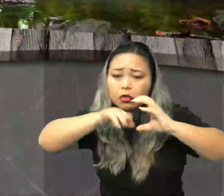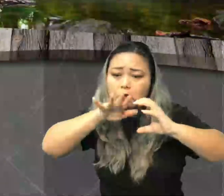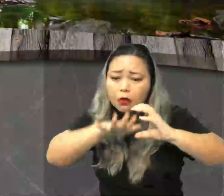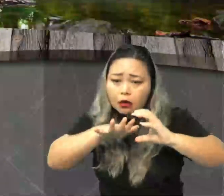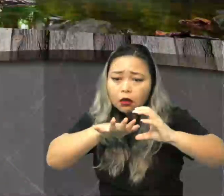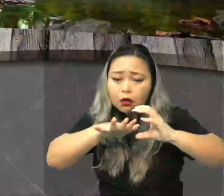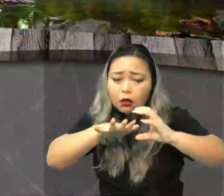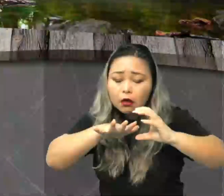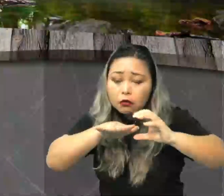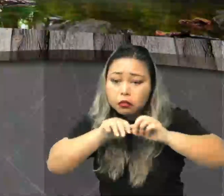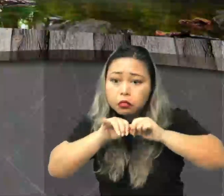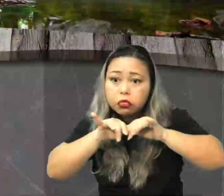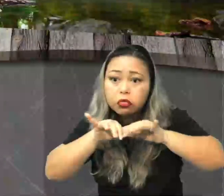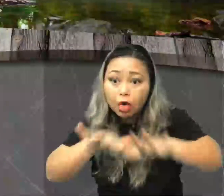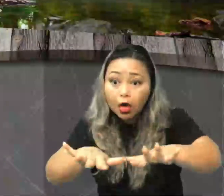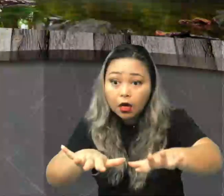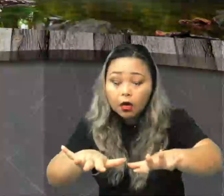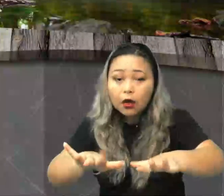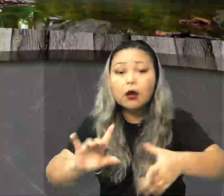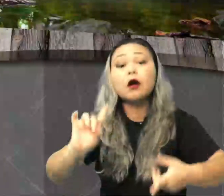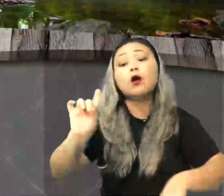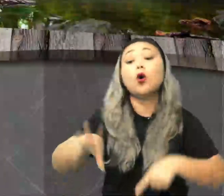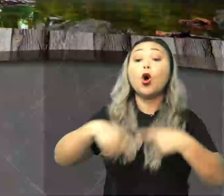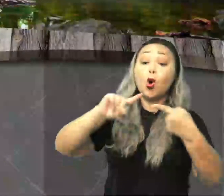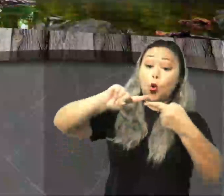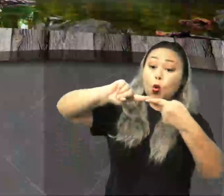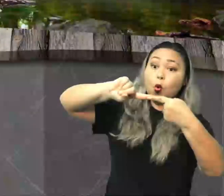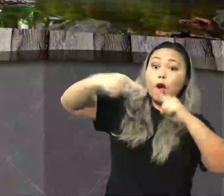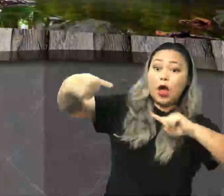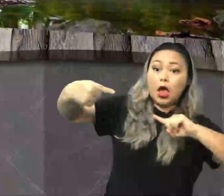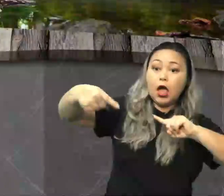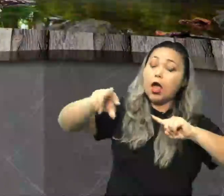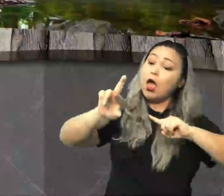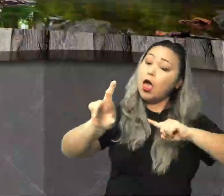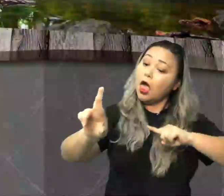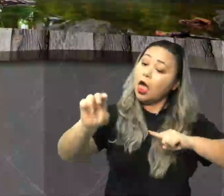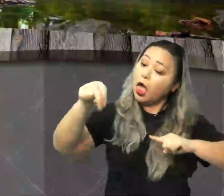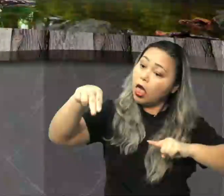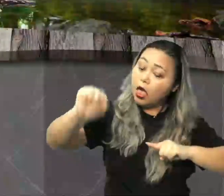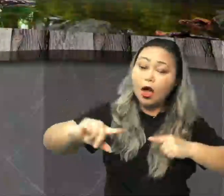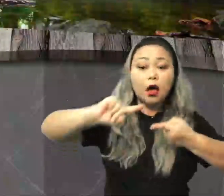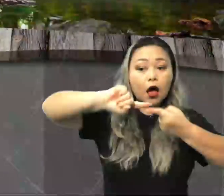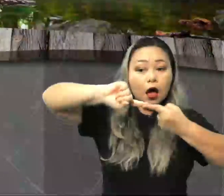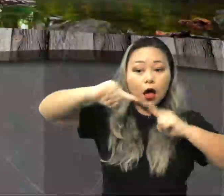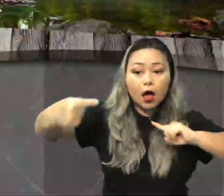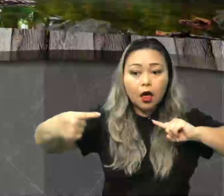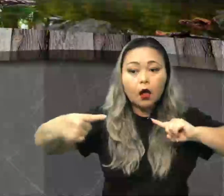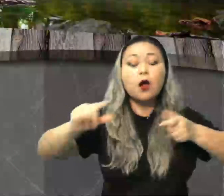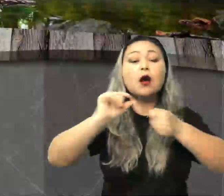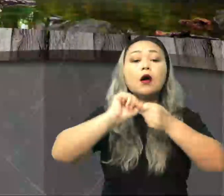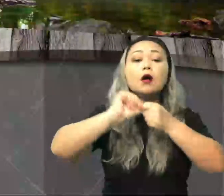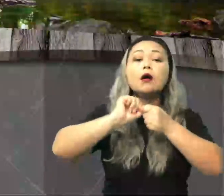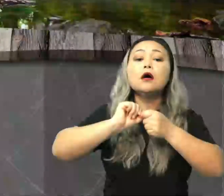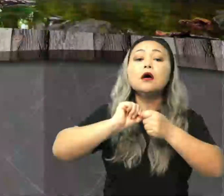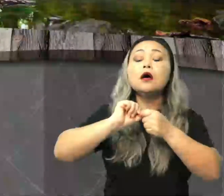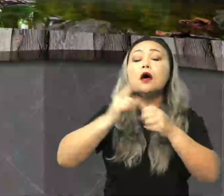parasitando. No caso do retrovírus, que tem o vírus de RNA, você vai ter a